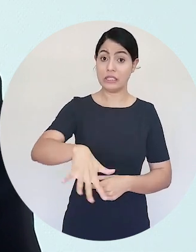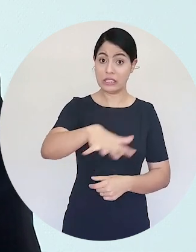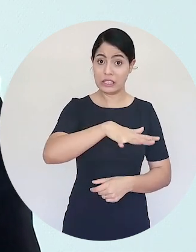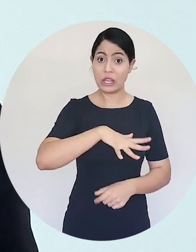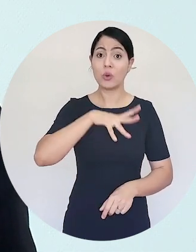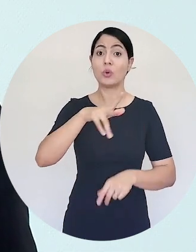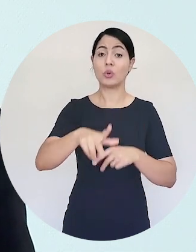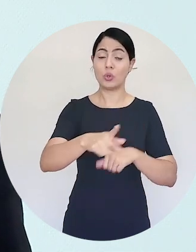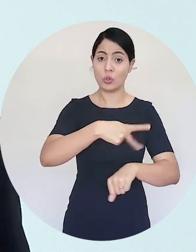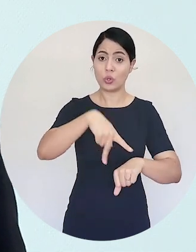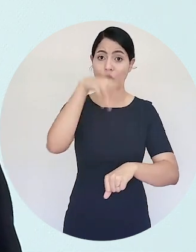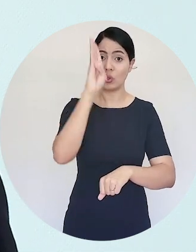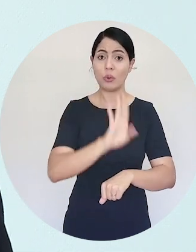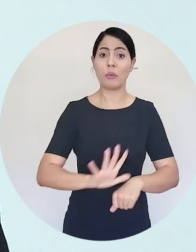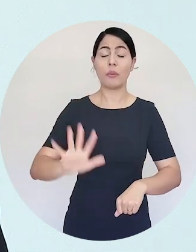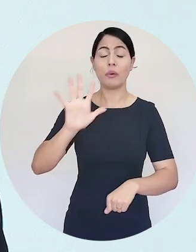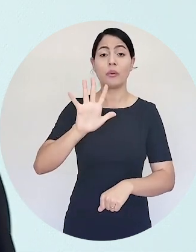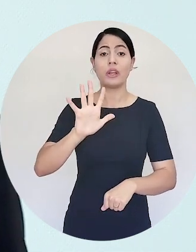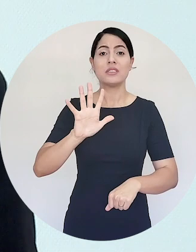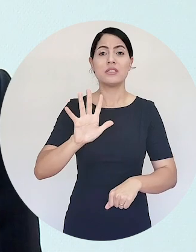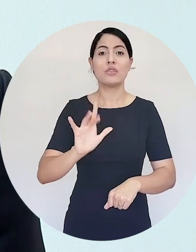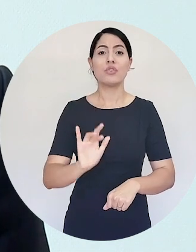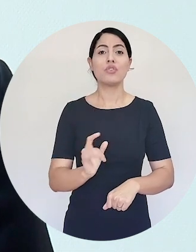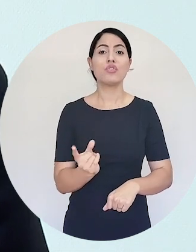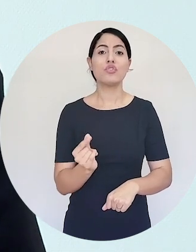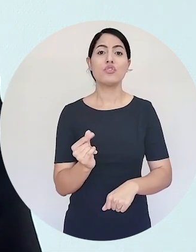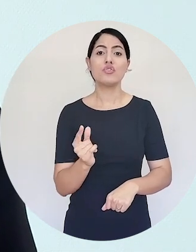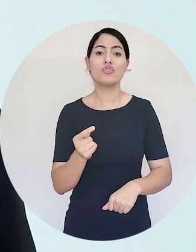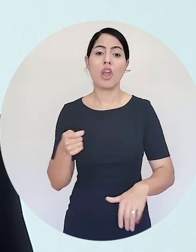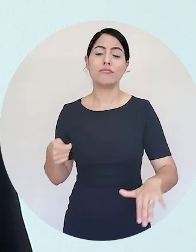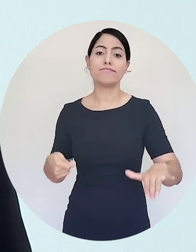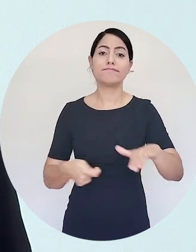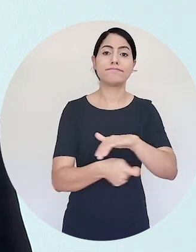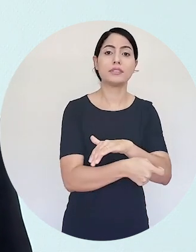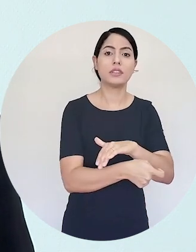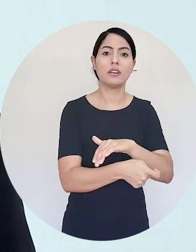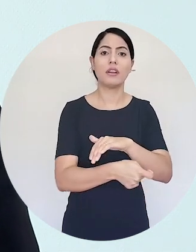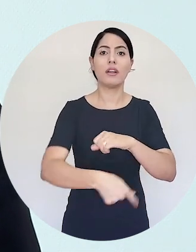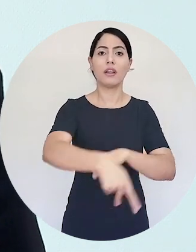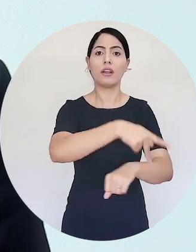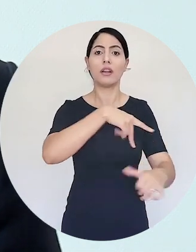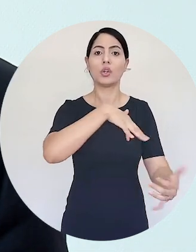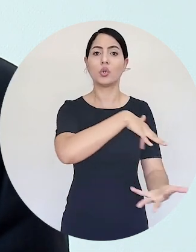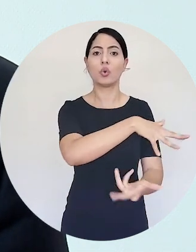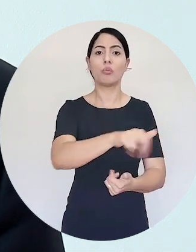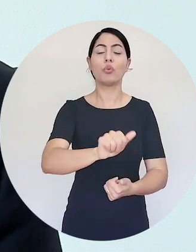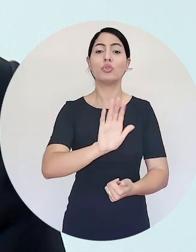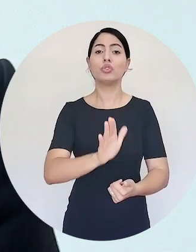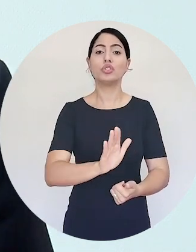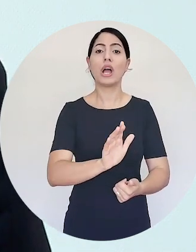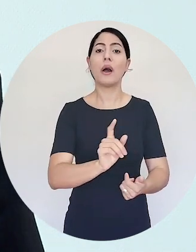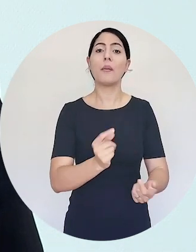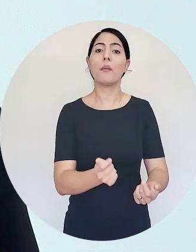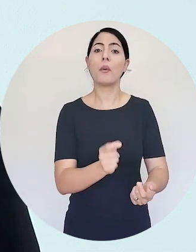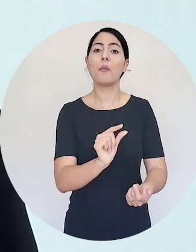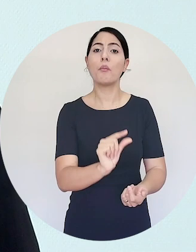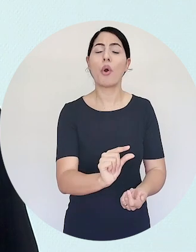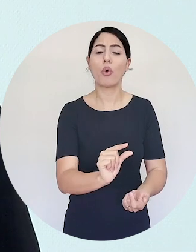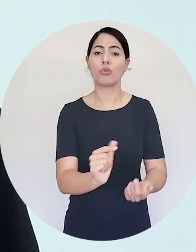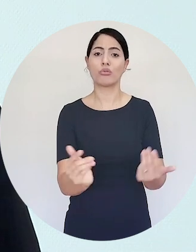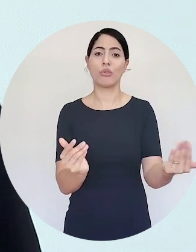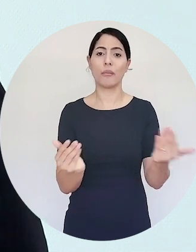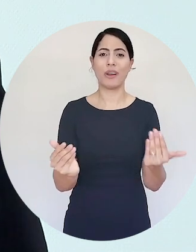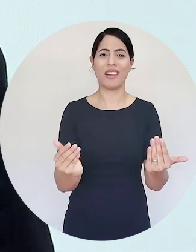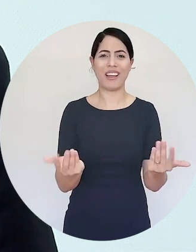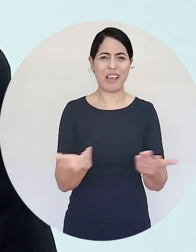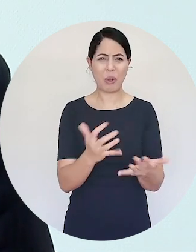inviabiliza os investimentos no Brasil. O Brasil já está num momento de baixo investimento estrangeiro, e sinalizar para o mundo que nós